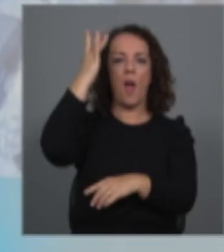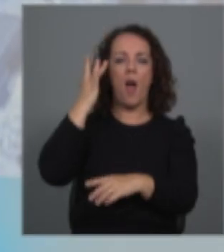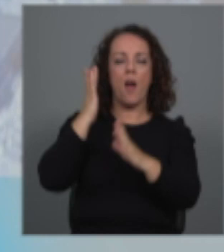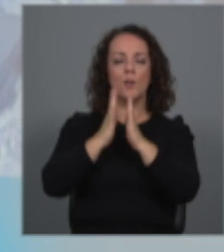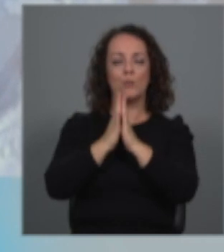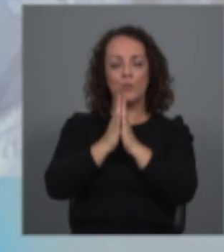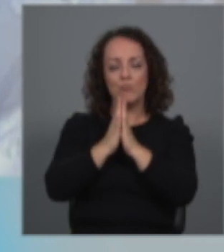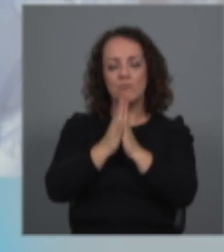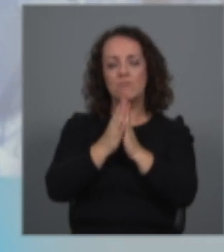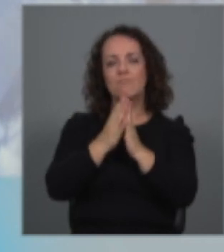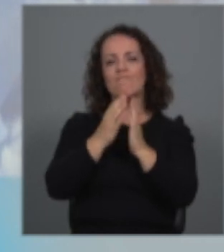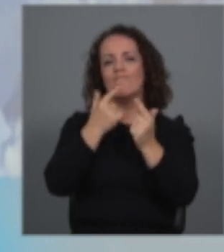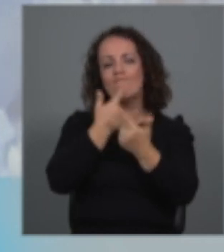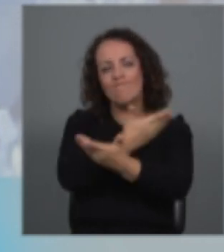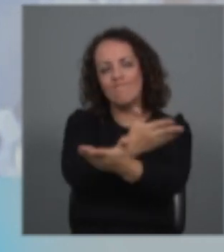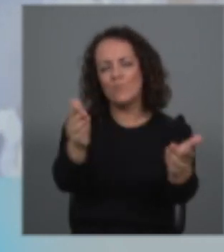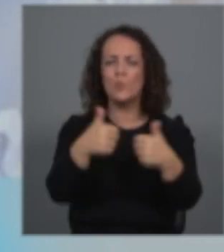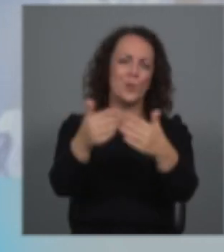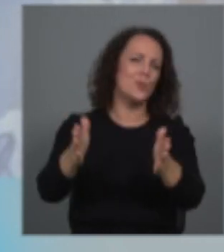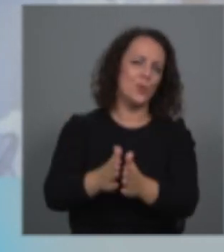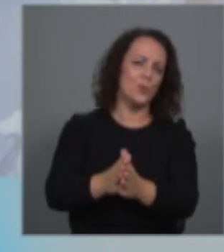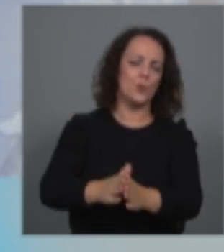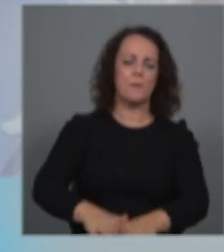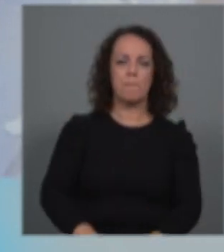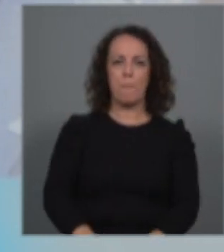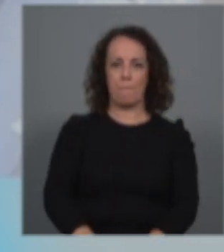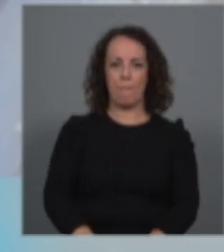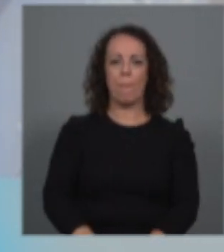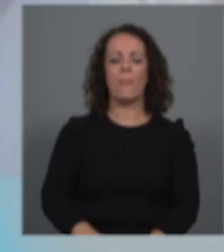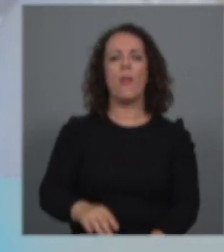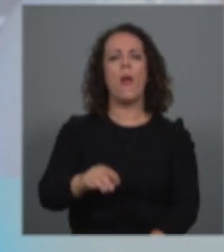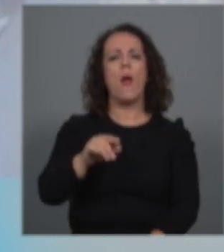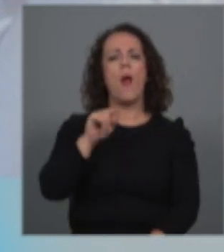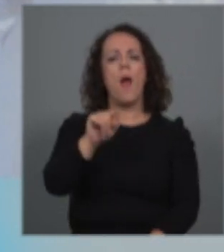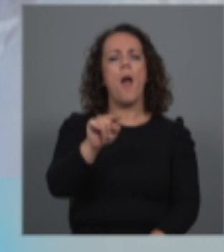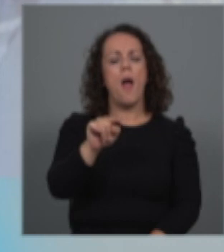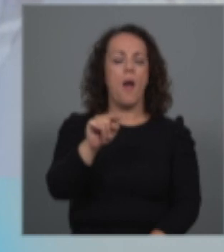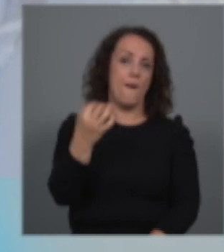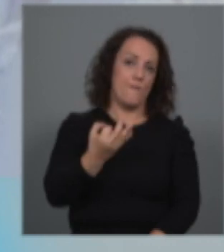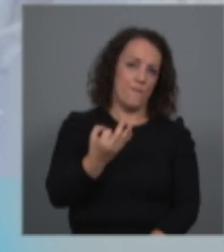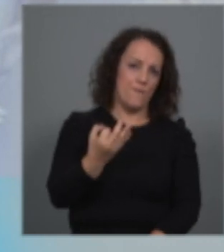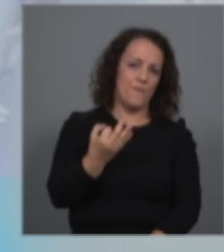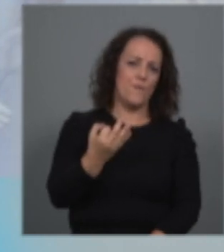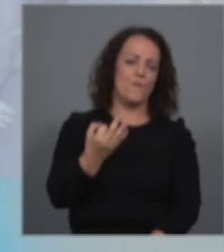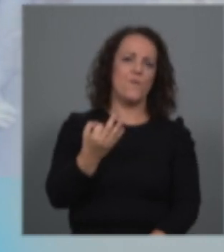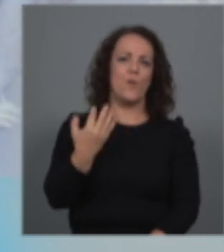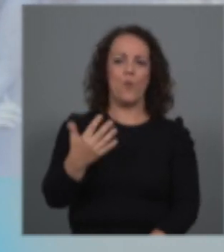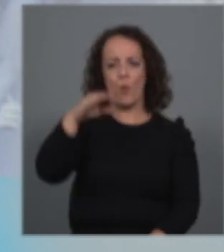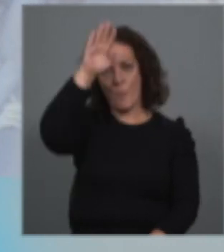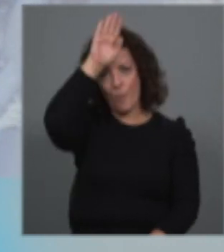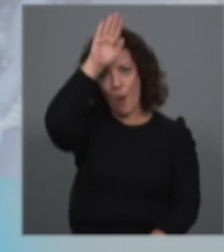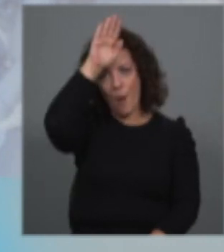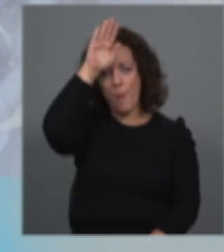todo o homem. E para essas interpelações muito contribuiu o pontificado do Papa